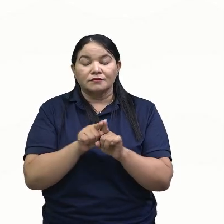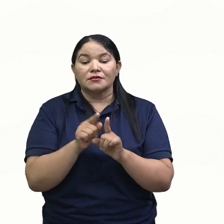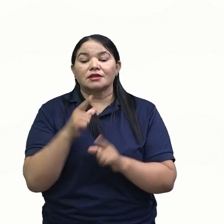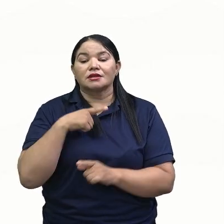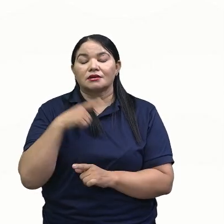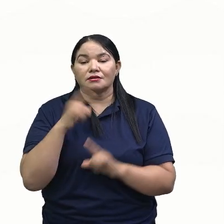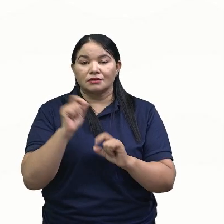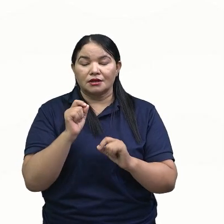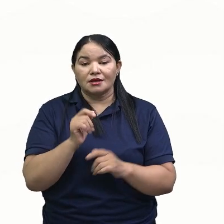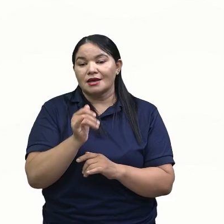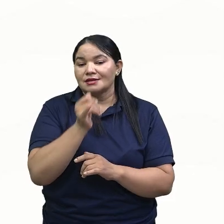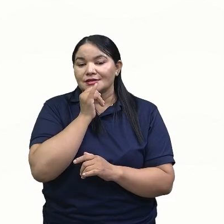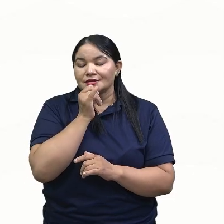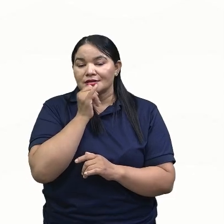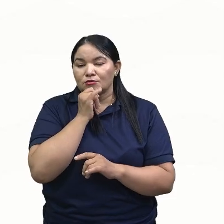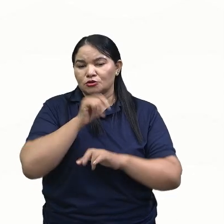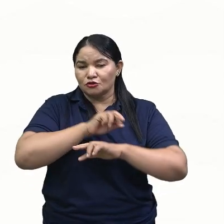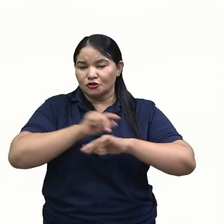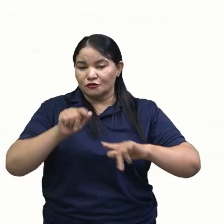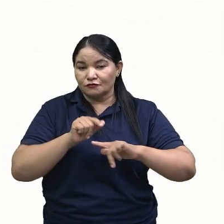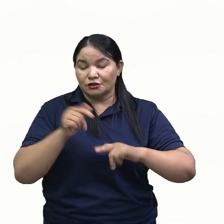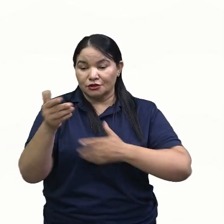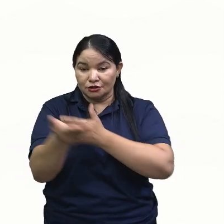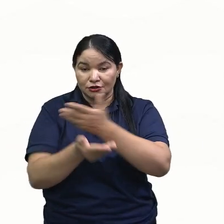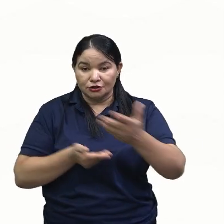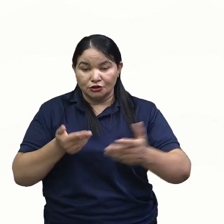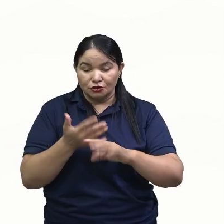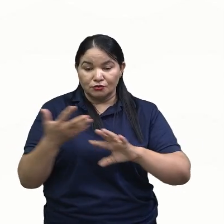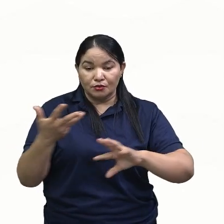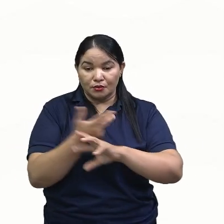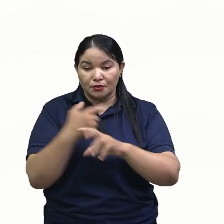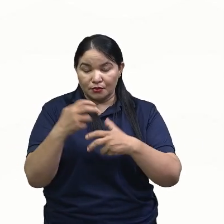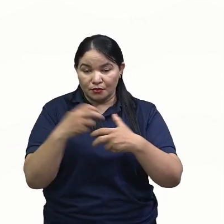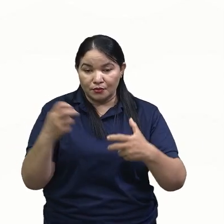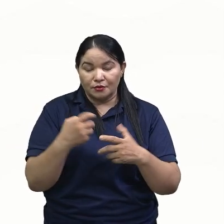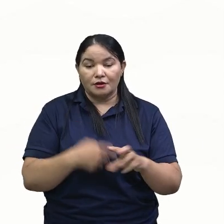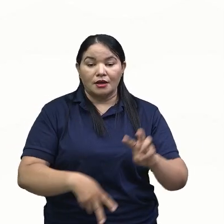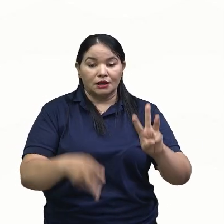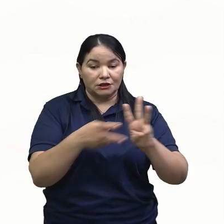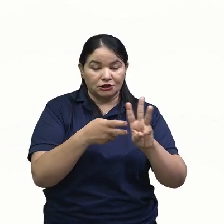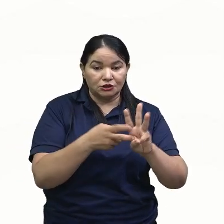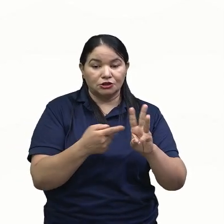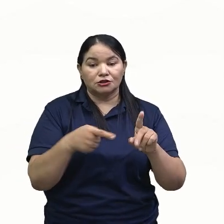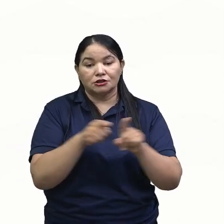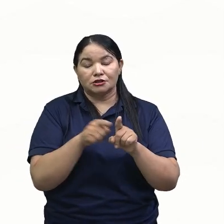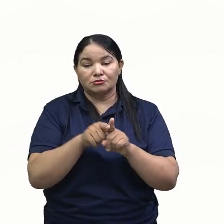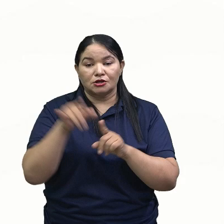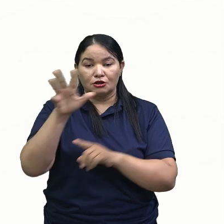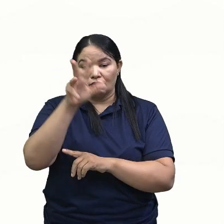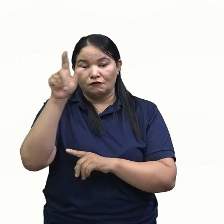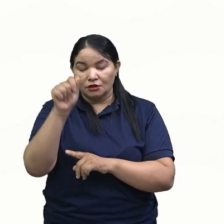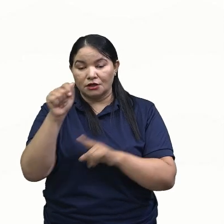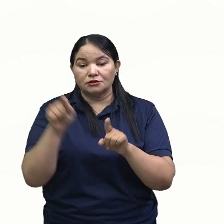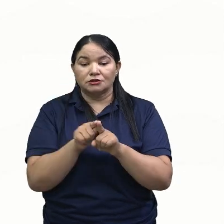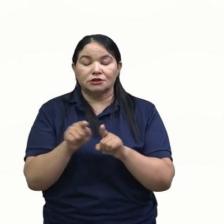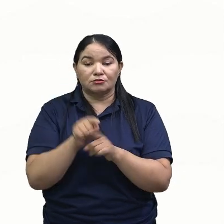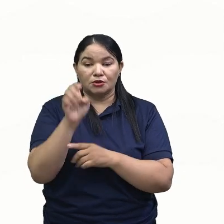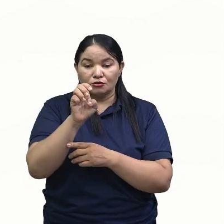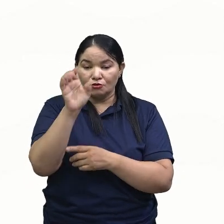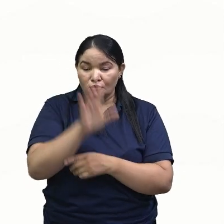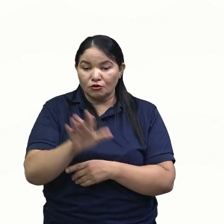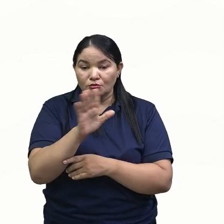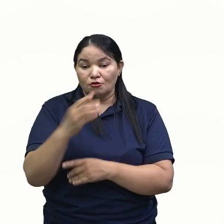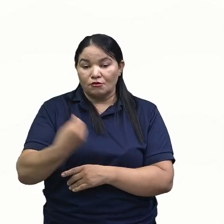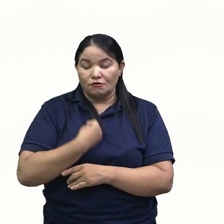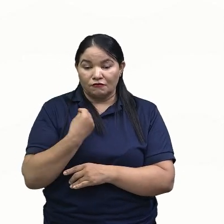exemplos de interculturalidade nas trocas culturais entre indígenas, africanos e europeus que